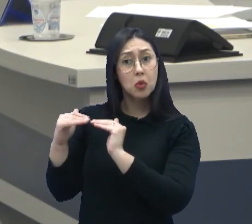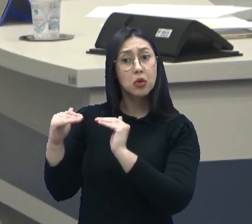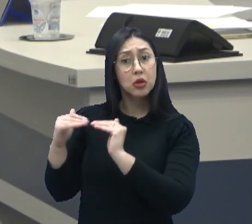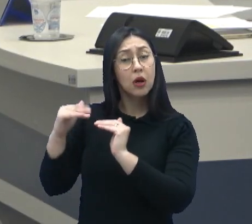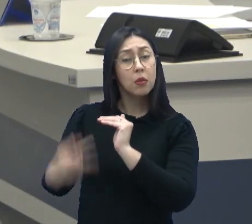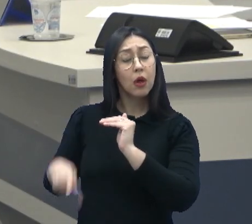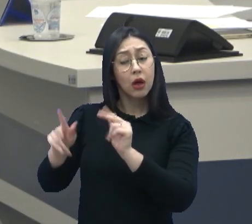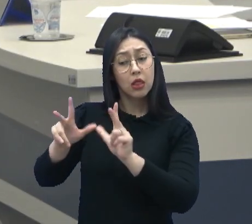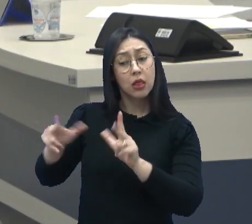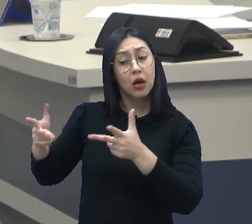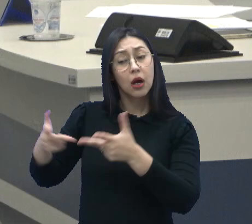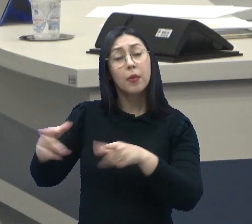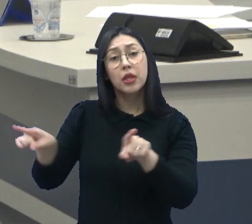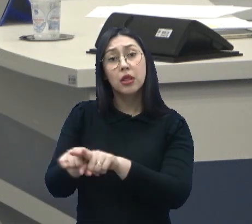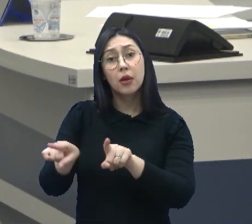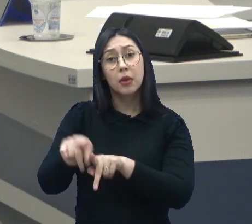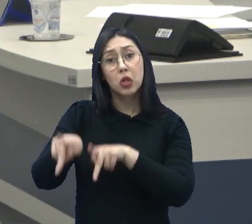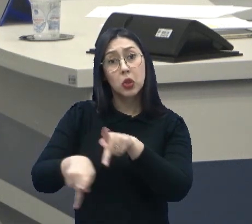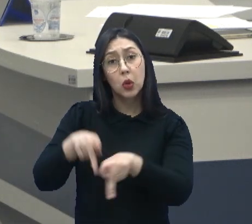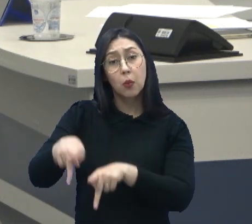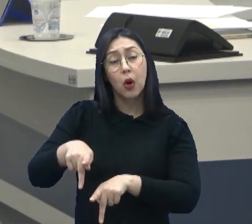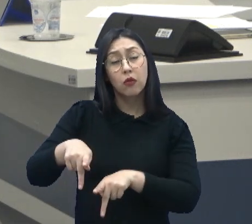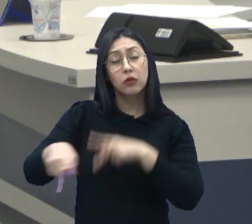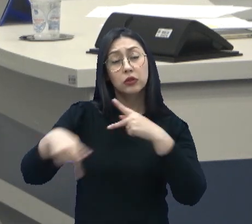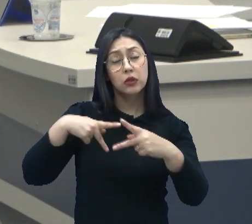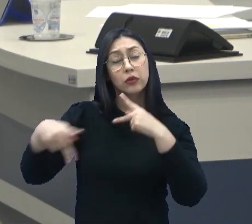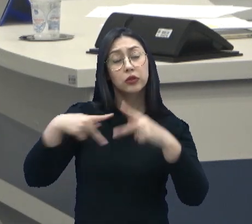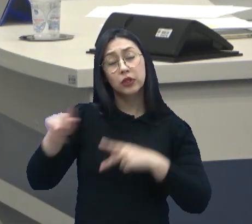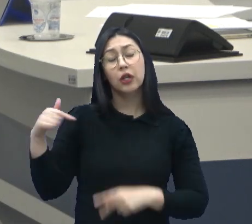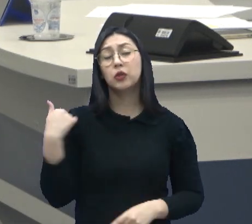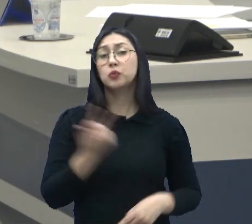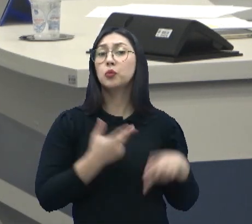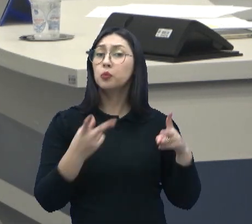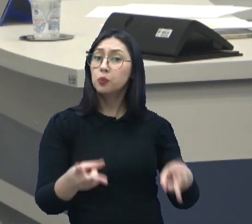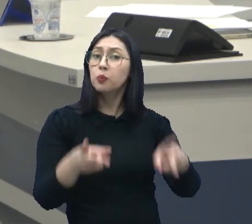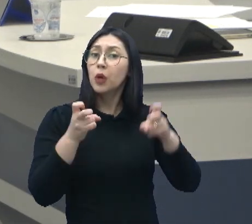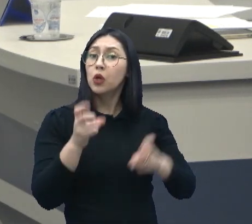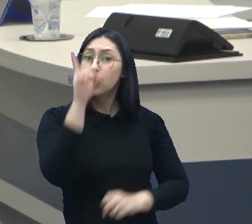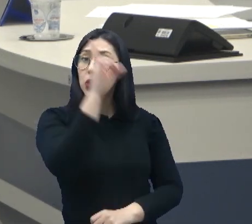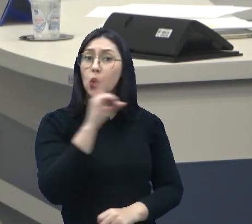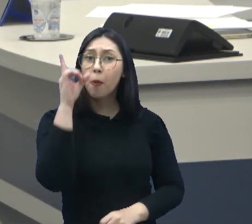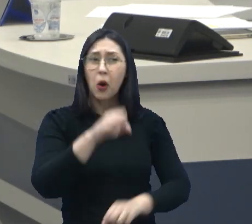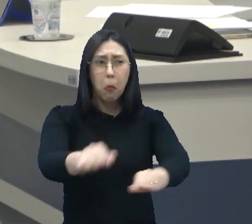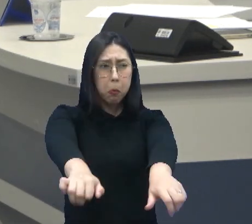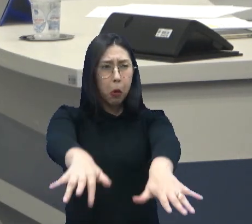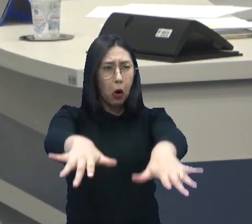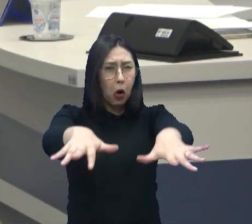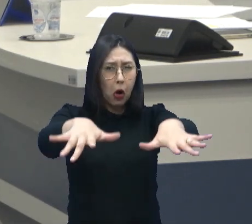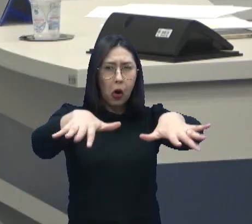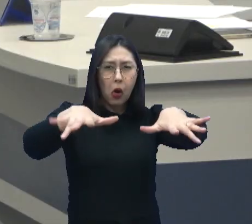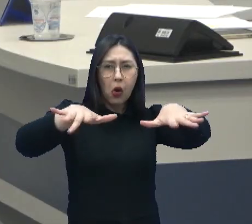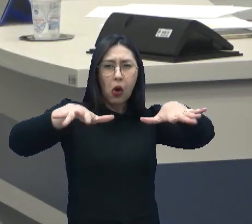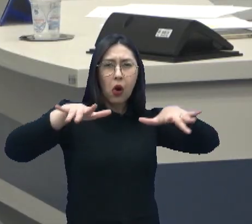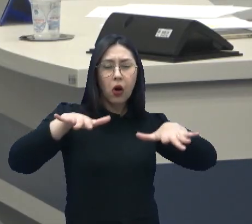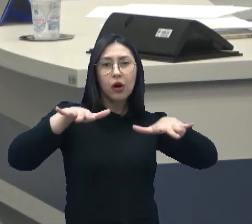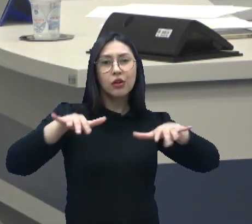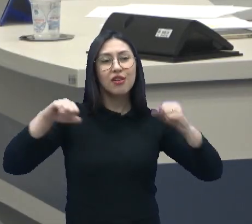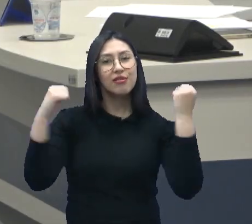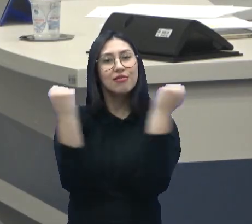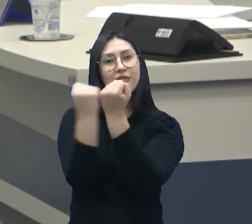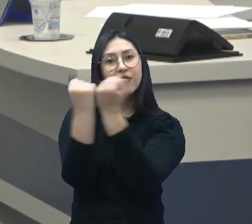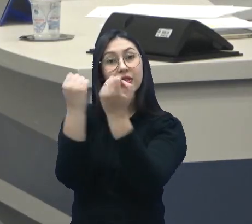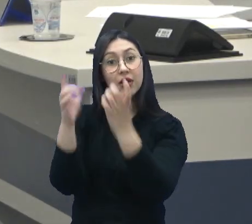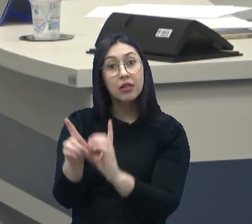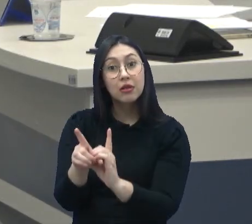pelo povo joseense, como a gente viu neste último domingo, quando nos reunimos milhares de pessoas em defesa da liberdade e em defesa